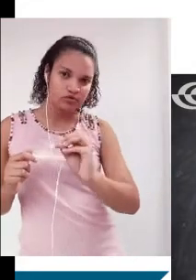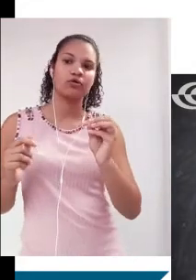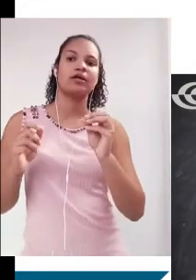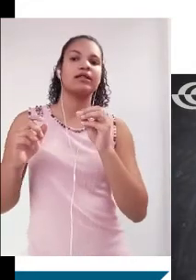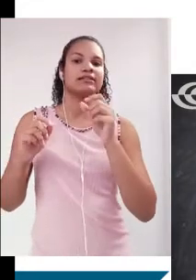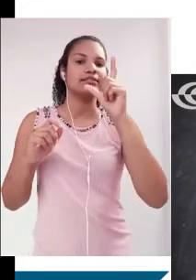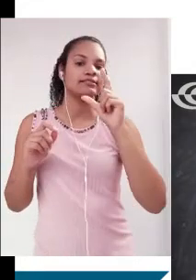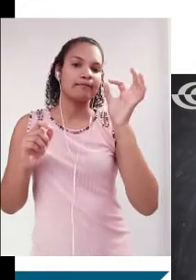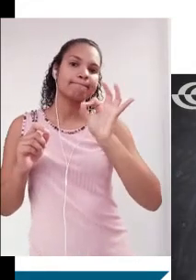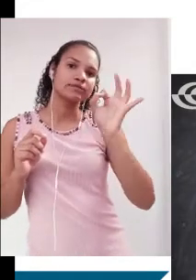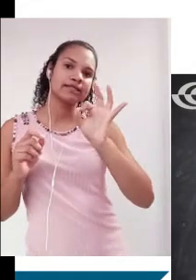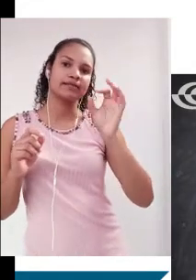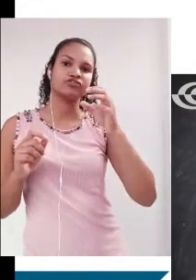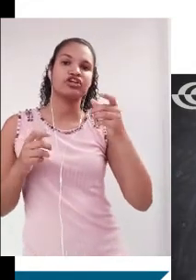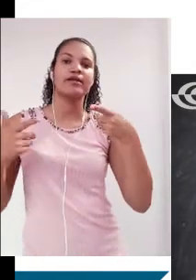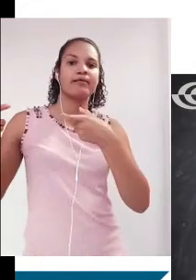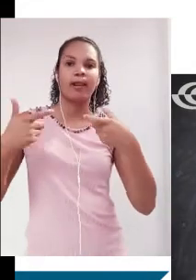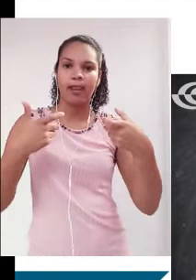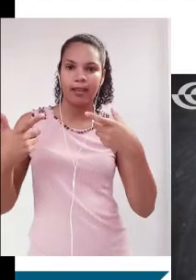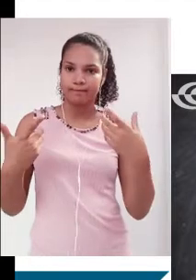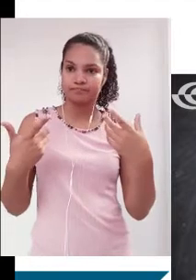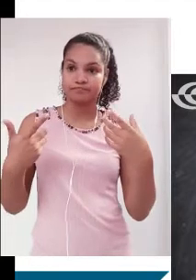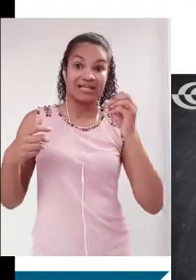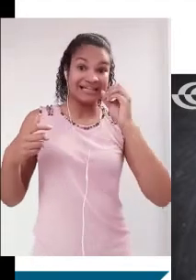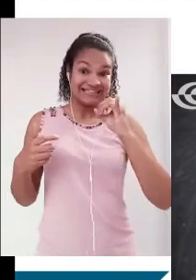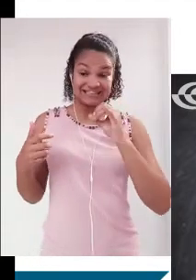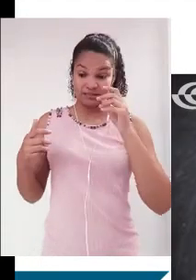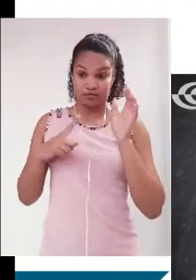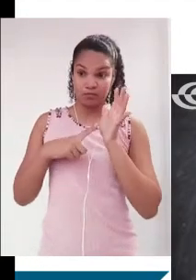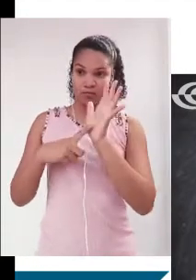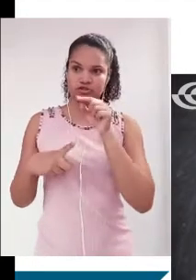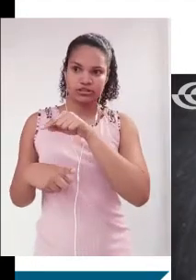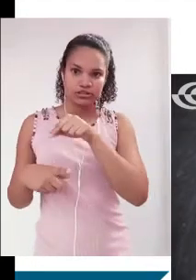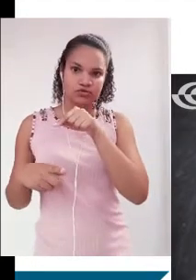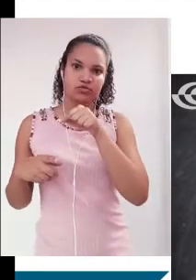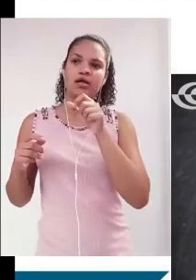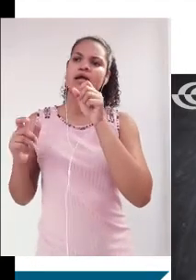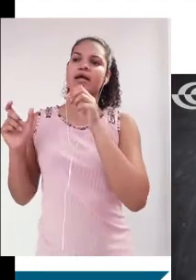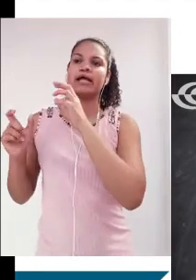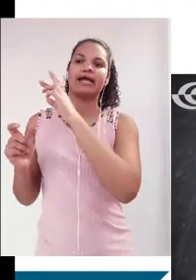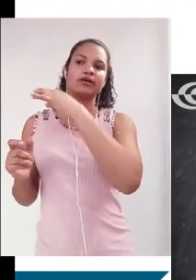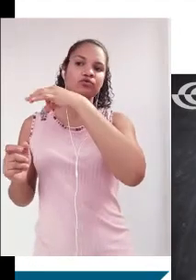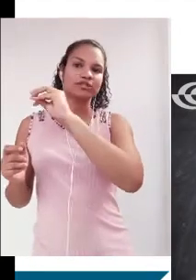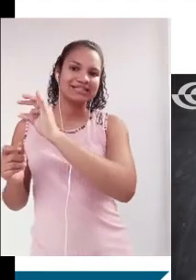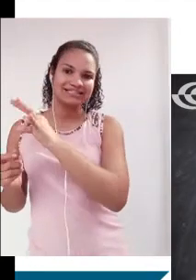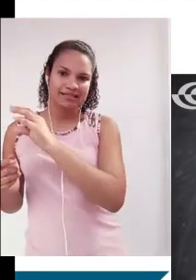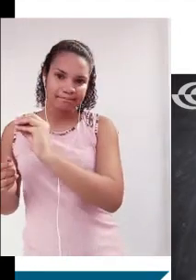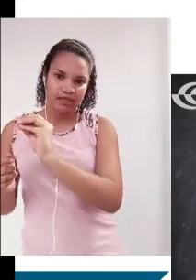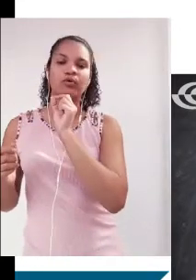de criminalidade. Se você fala de um recrudescimento é ali um indicador, né? Uma especificação,